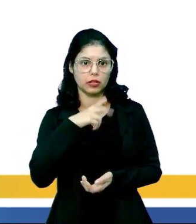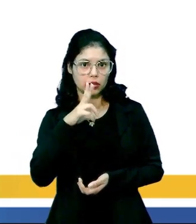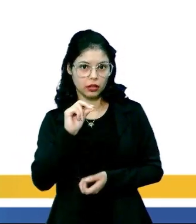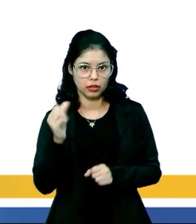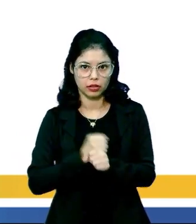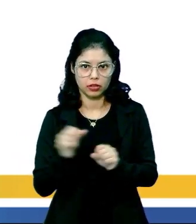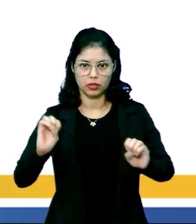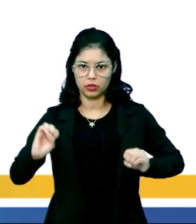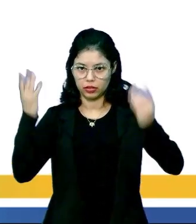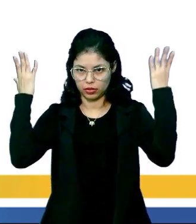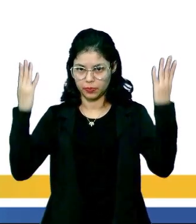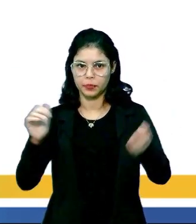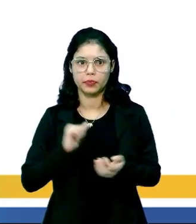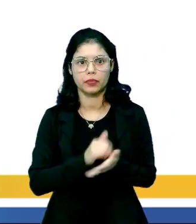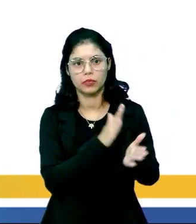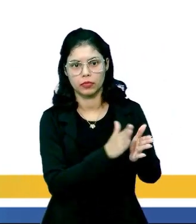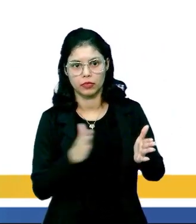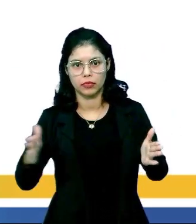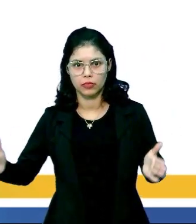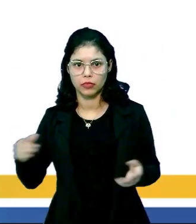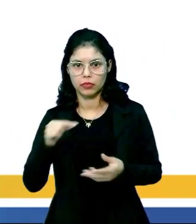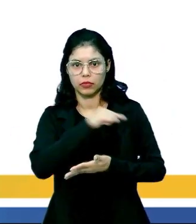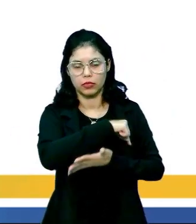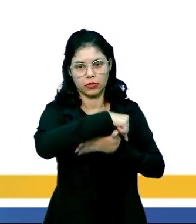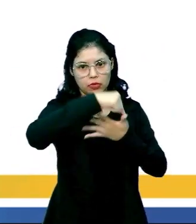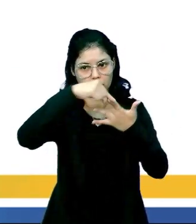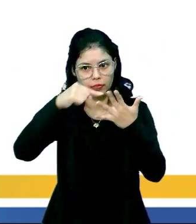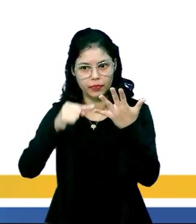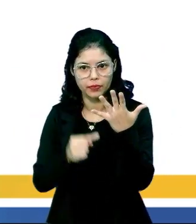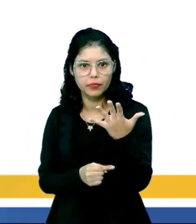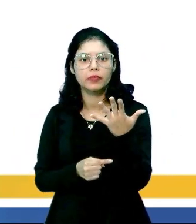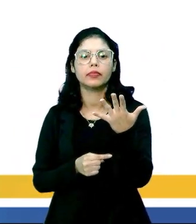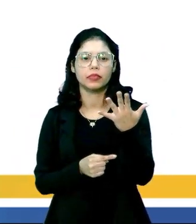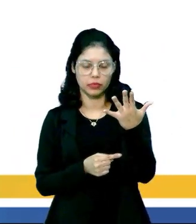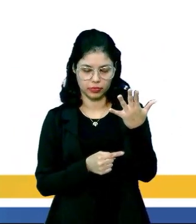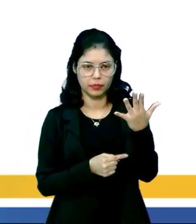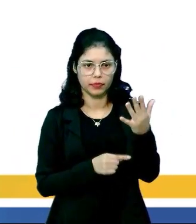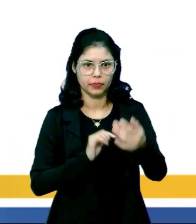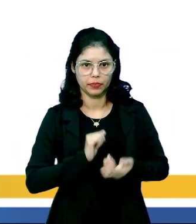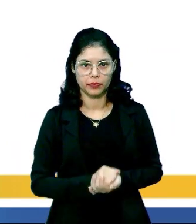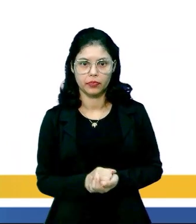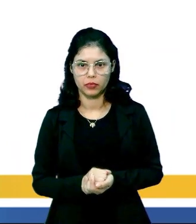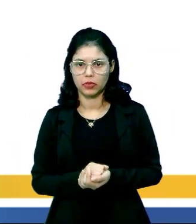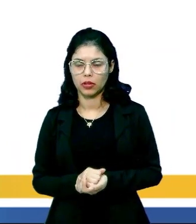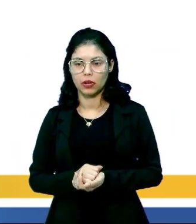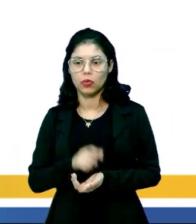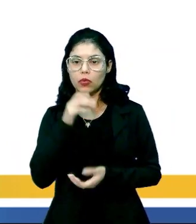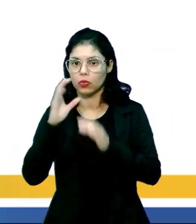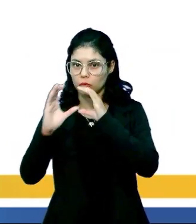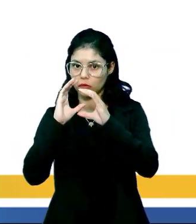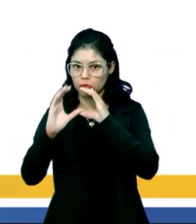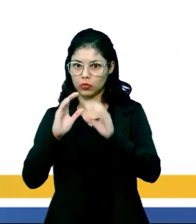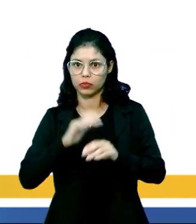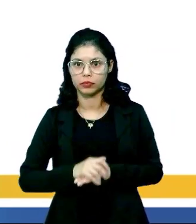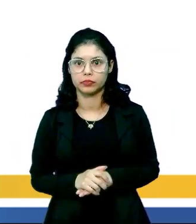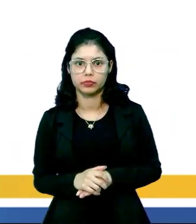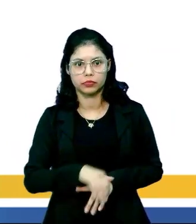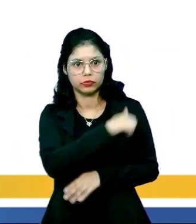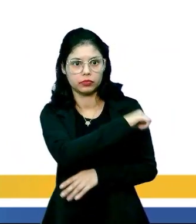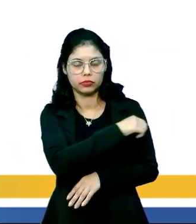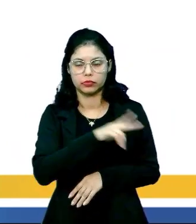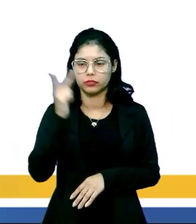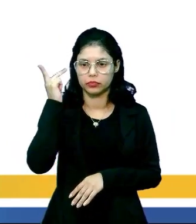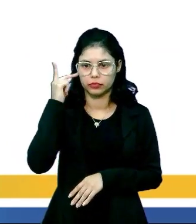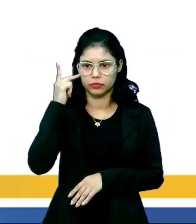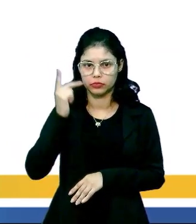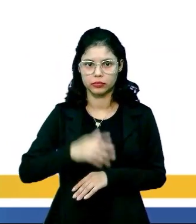50 anos comemorados com o Shows simultâneos de João Gilberto Roberto Carlos e Caetano Veloso no